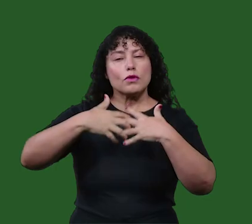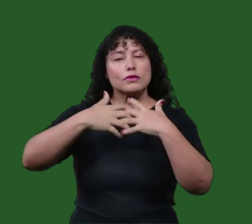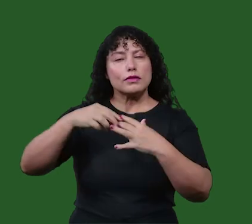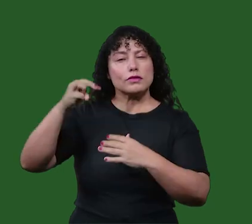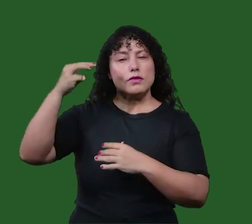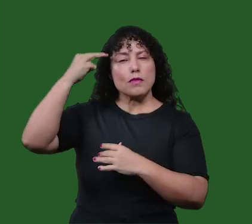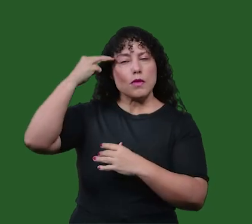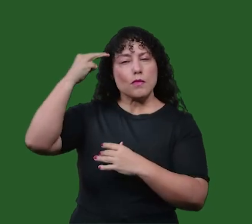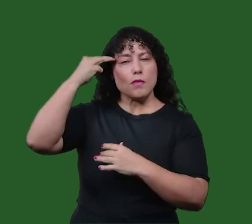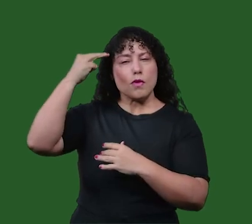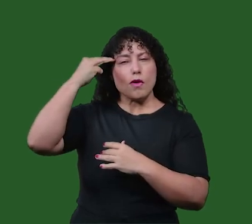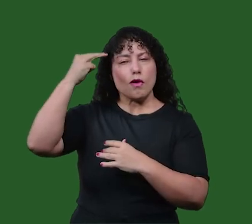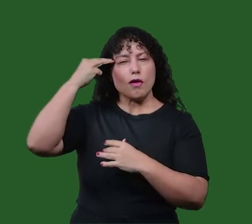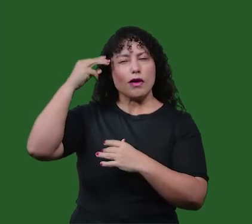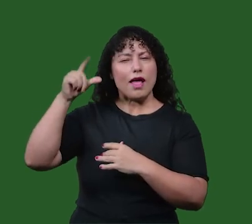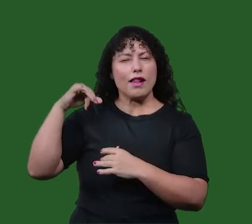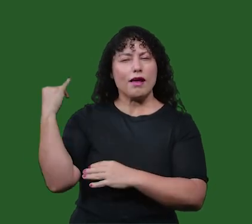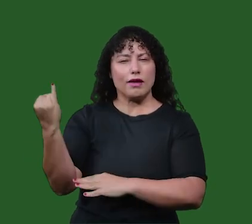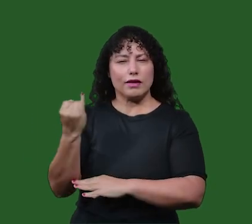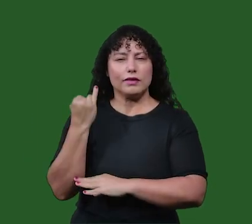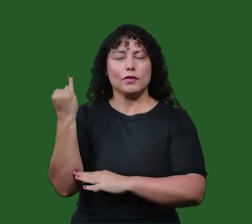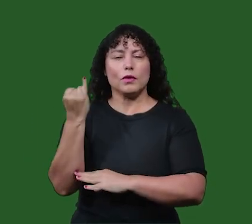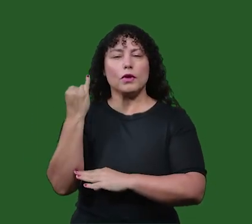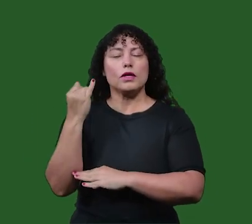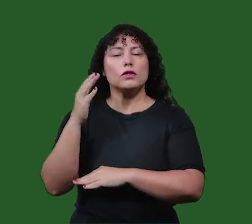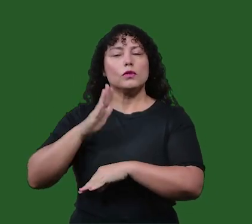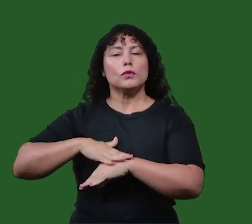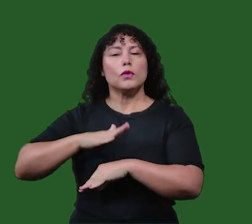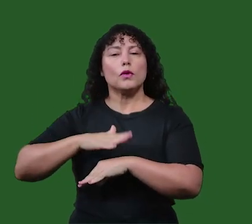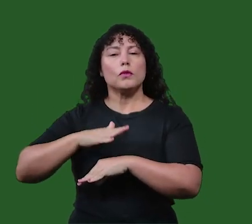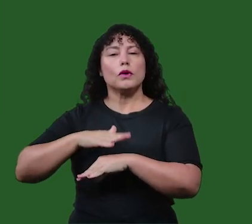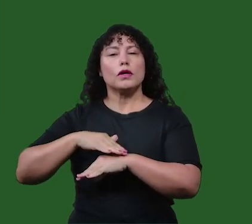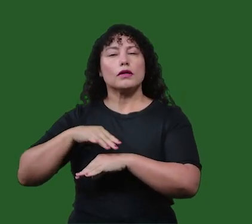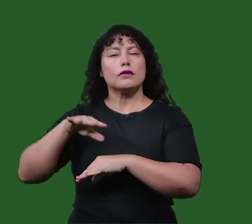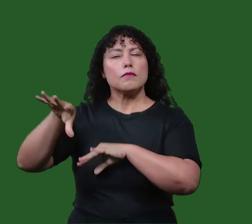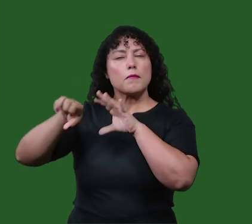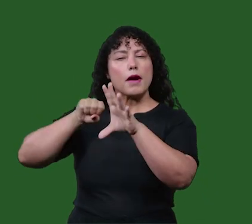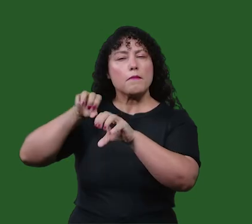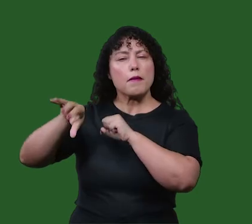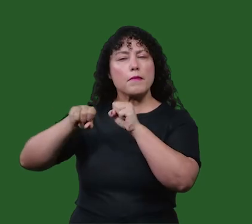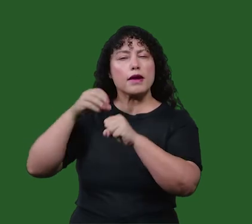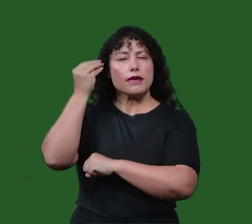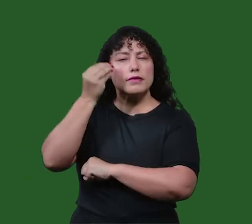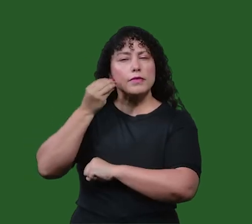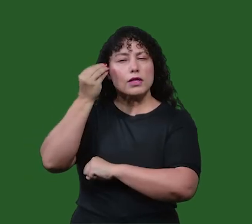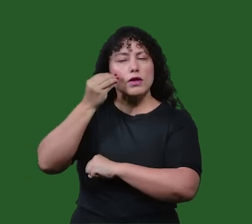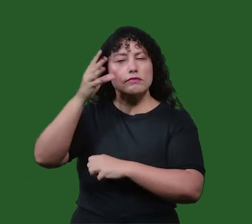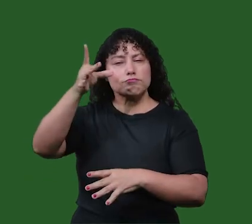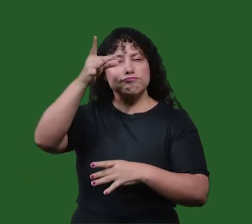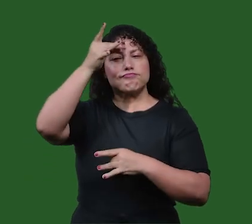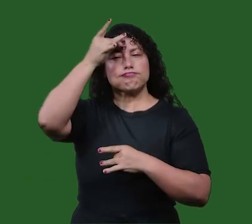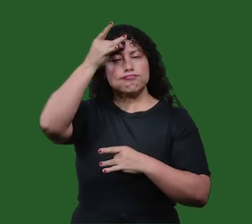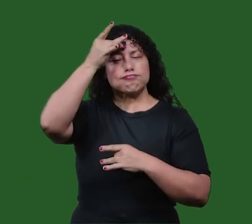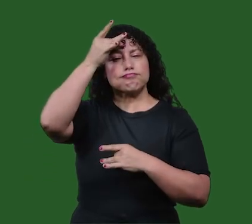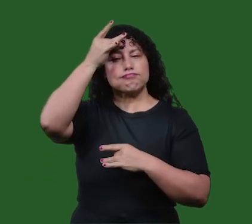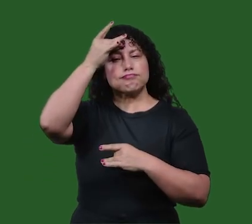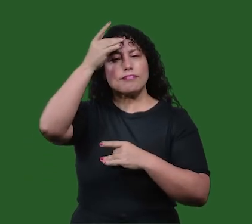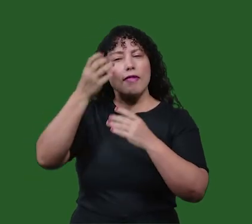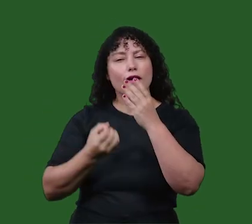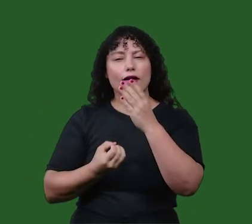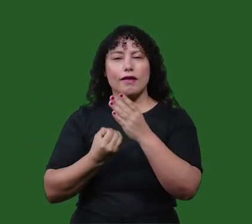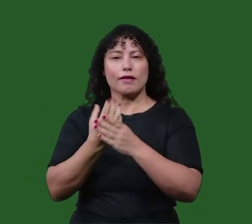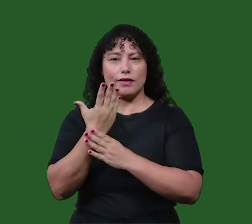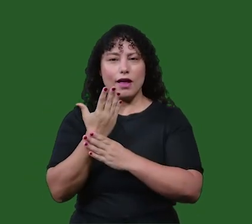de memória. Ele é fundamental no momento que a gente recruta as nossas experiências adquiridas